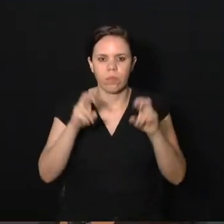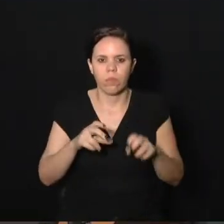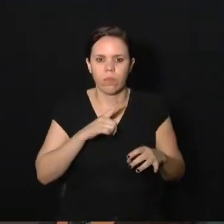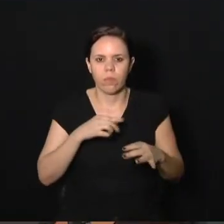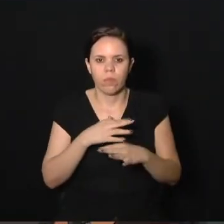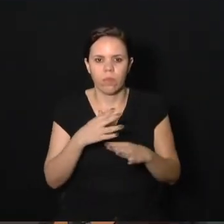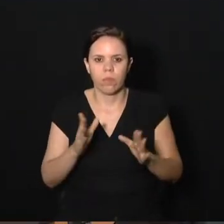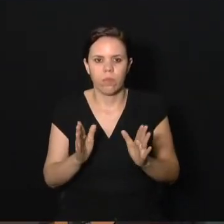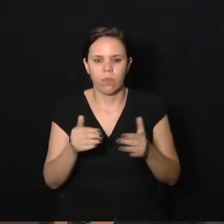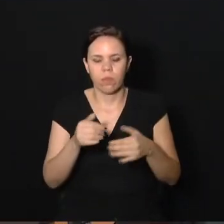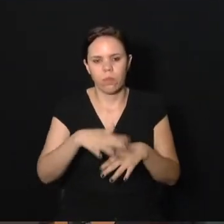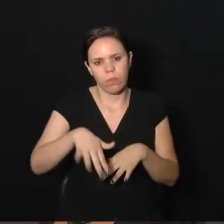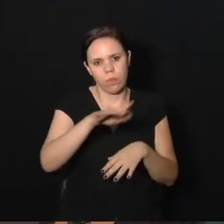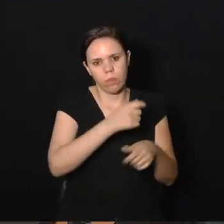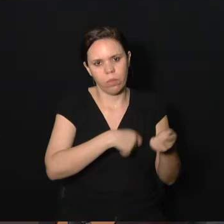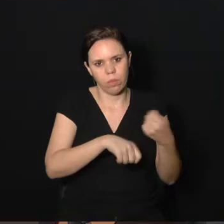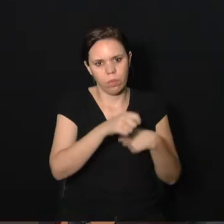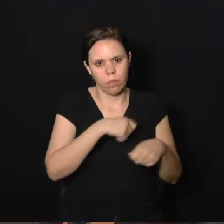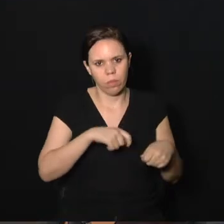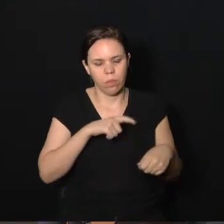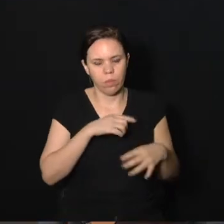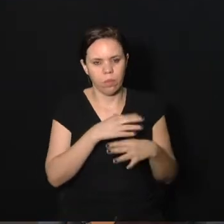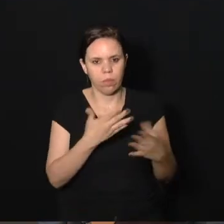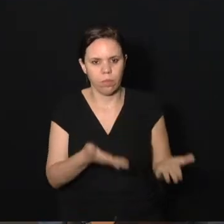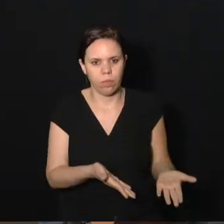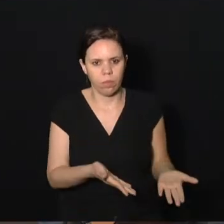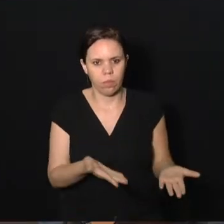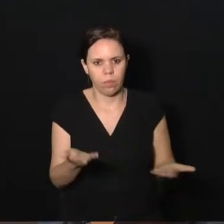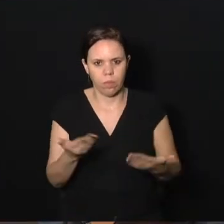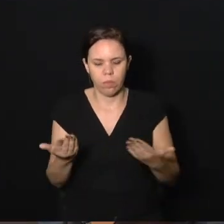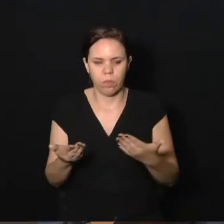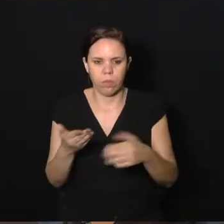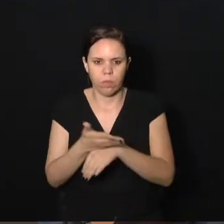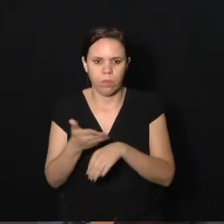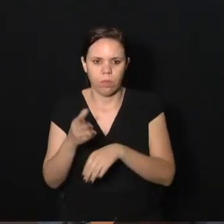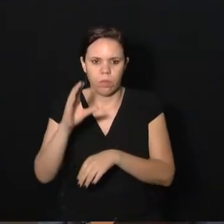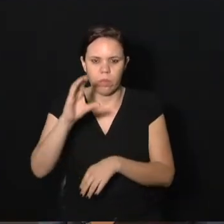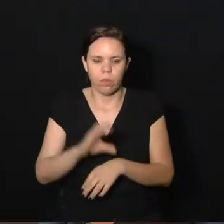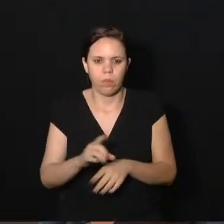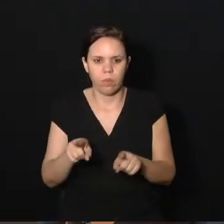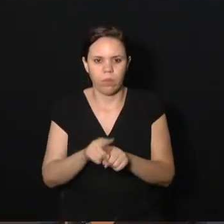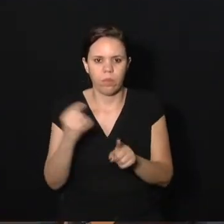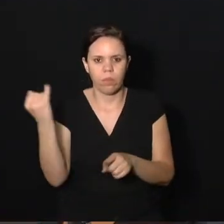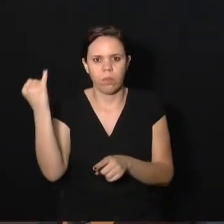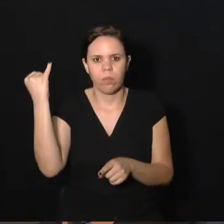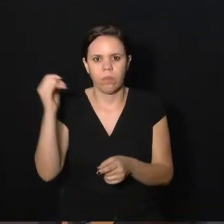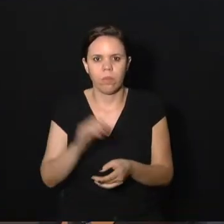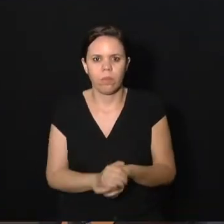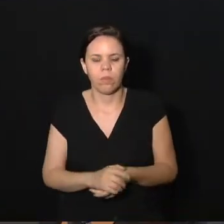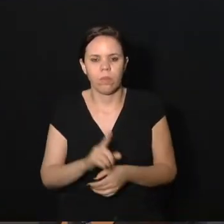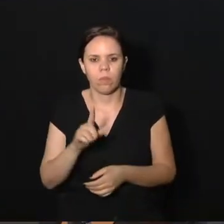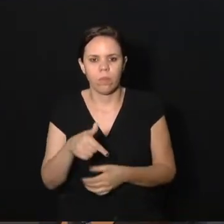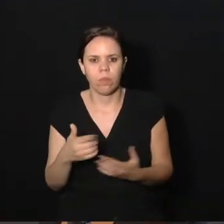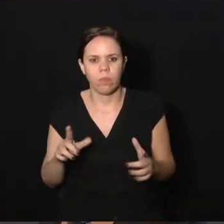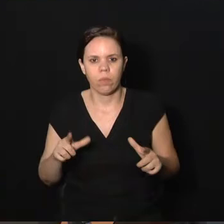isso direciona a gestão pública. Então, assim, hoje, a participação do cidadão, além de ser importantíssima, ela já é atual, ela não tem como você